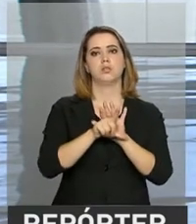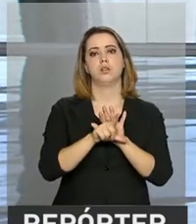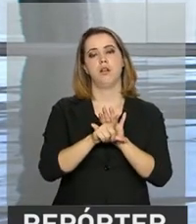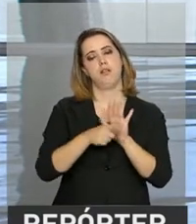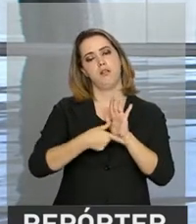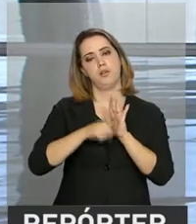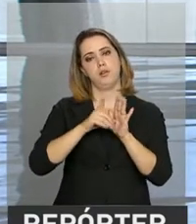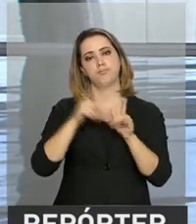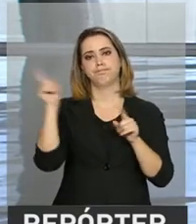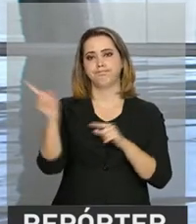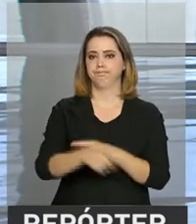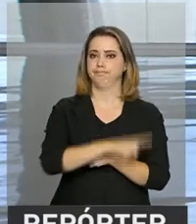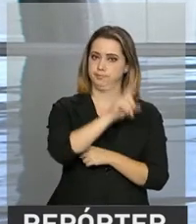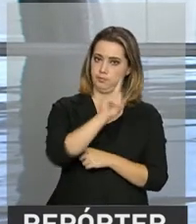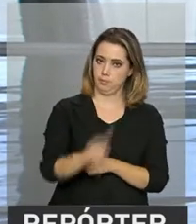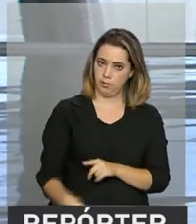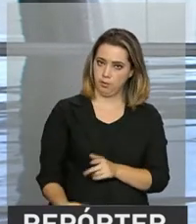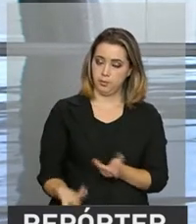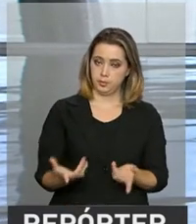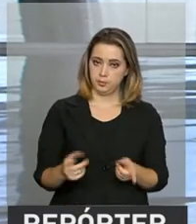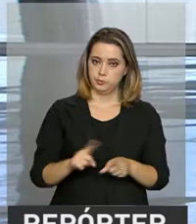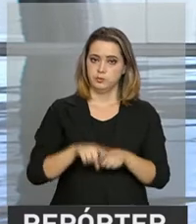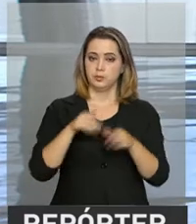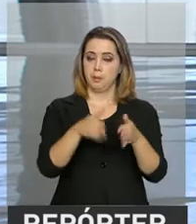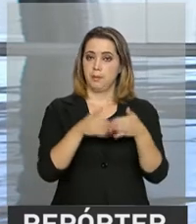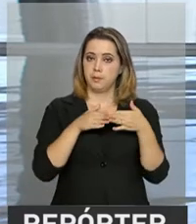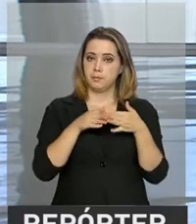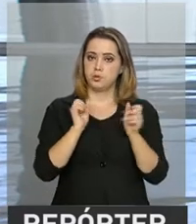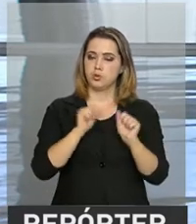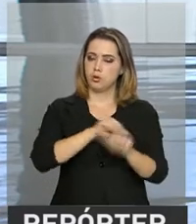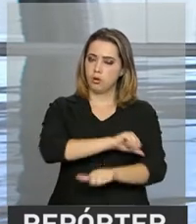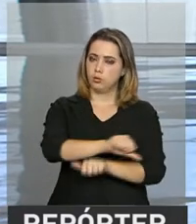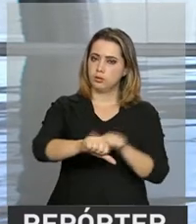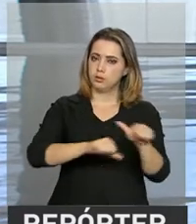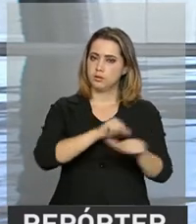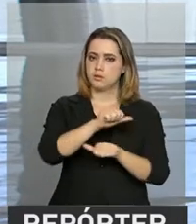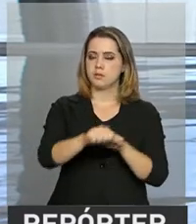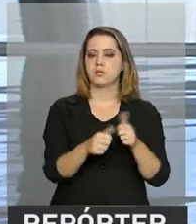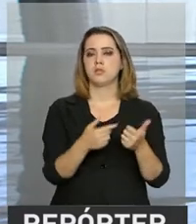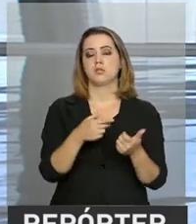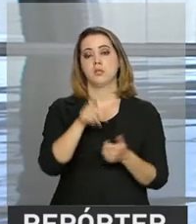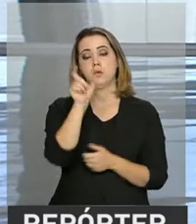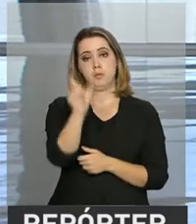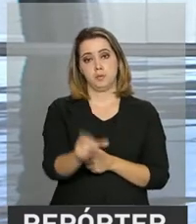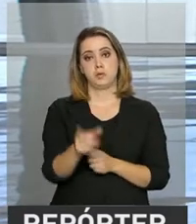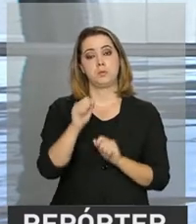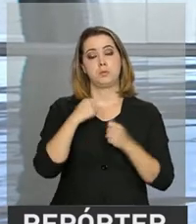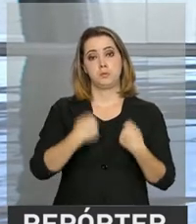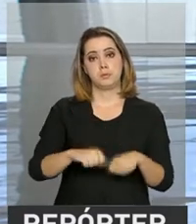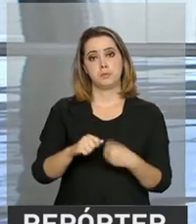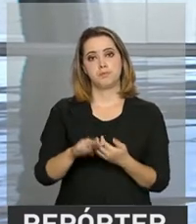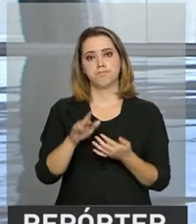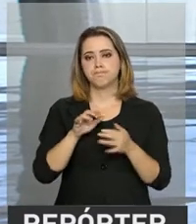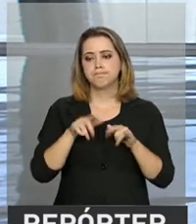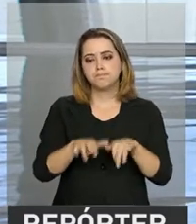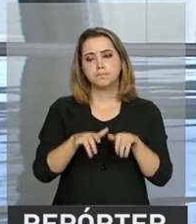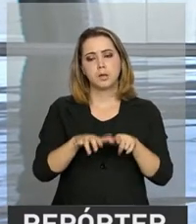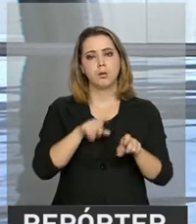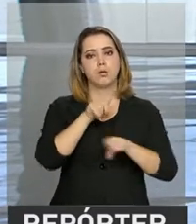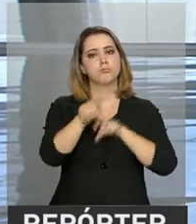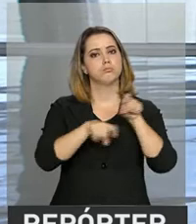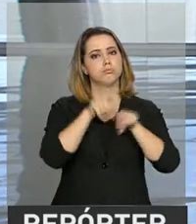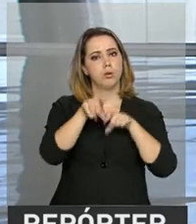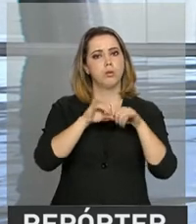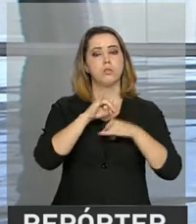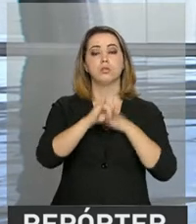permitido pelas regras antigas. Para requisitar a alteração do status, o estudante estrangeiro deve preencher os dados pela